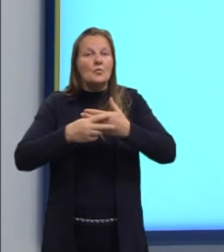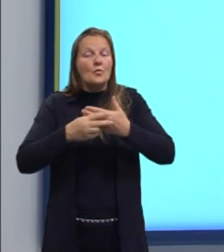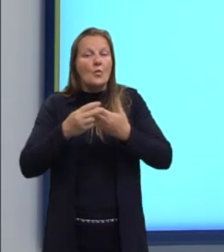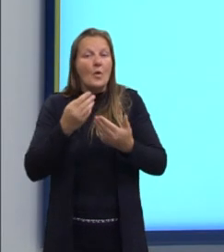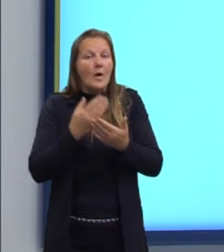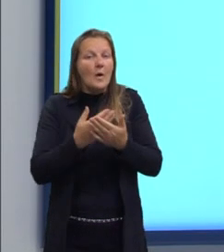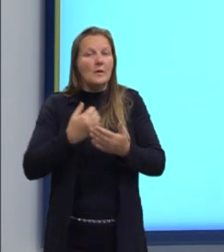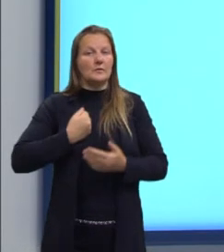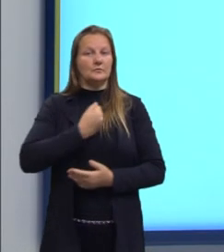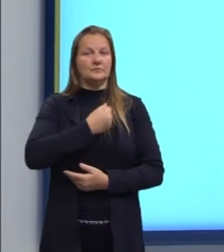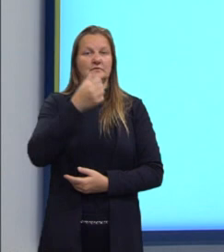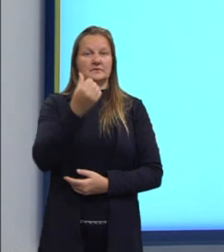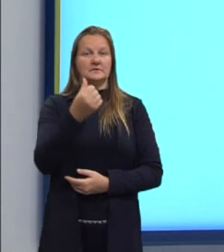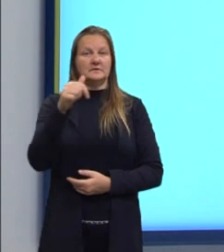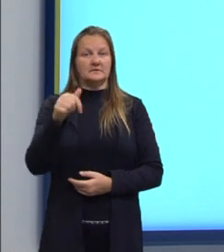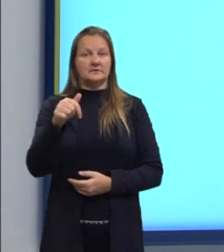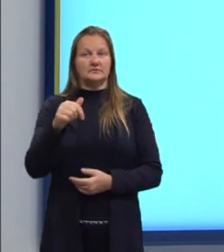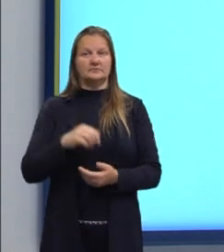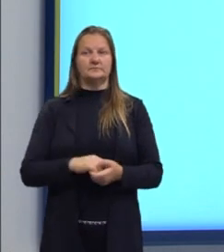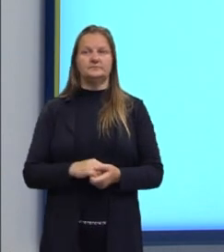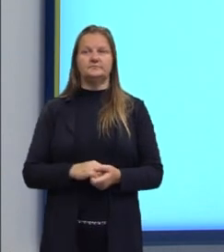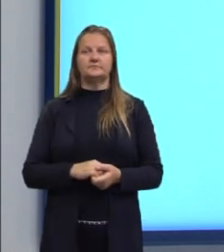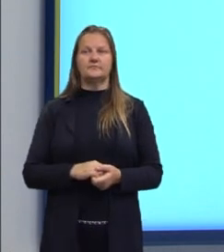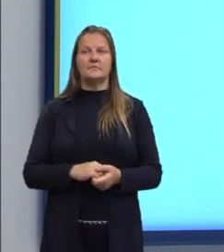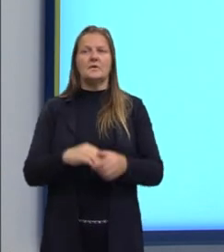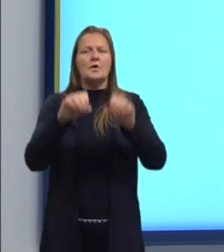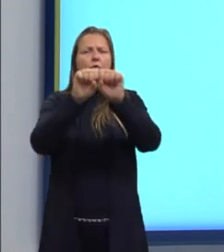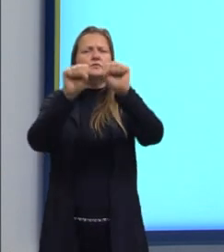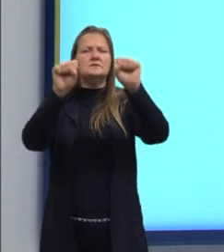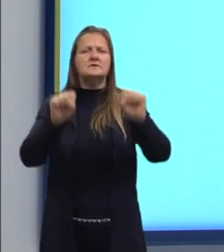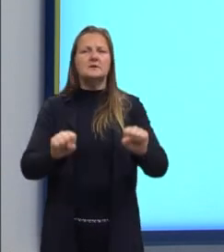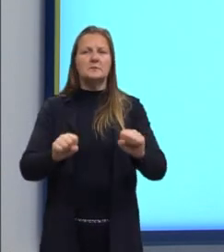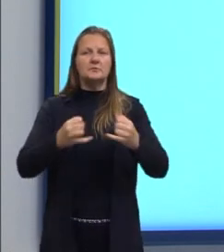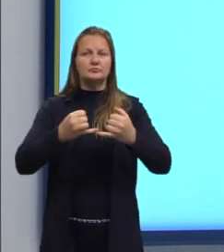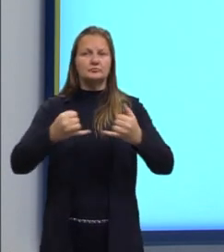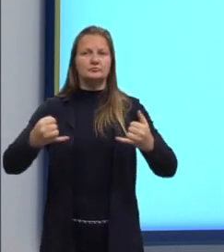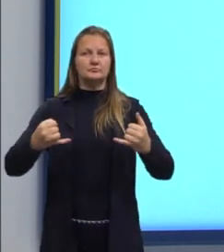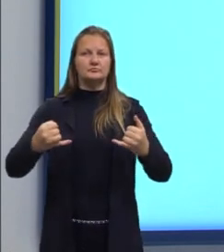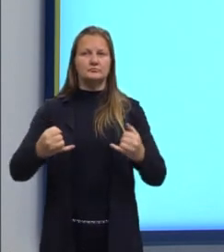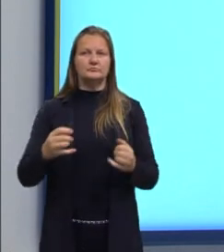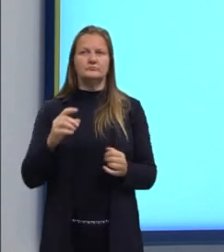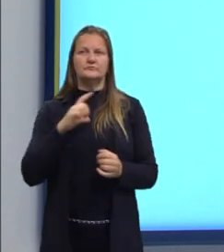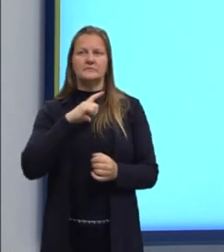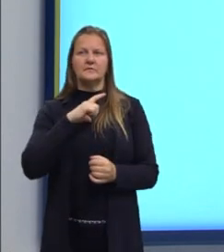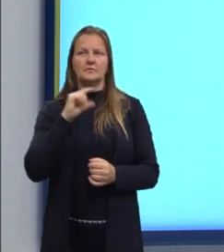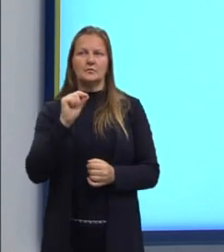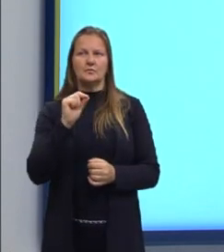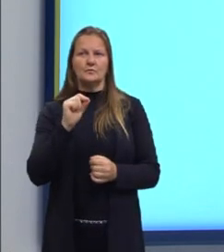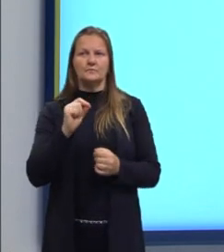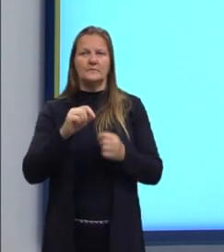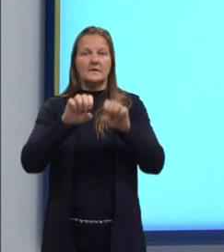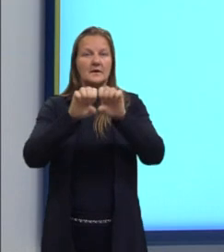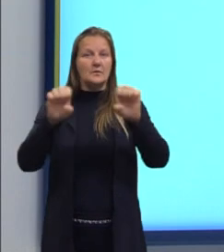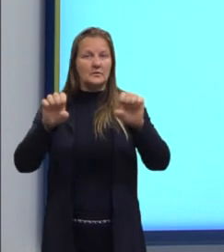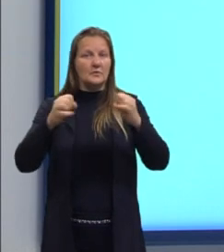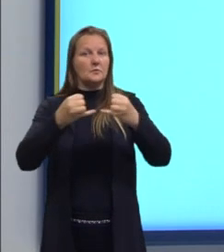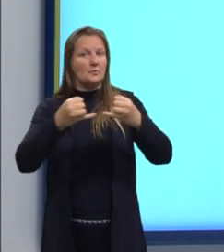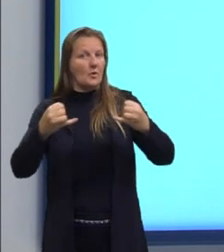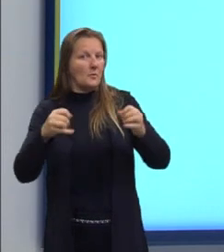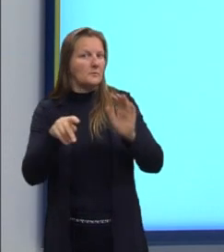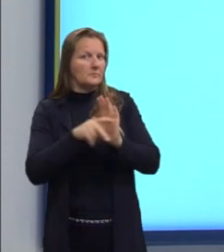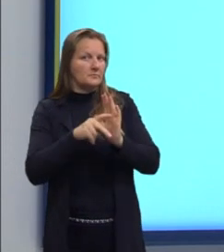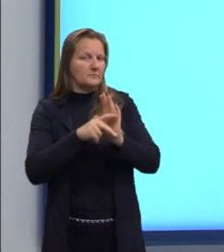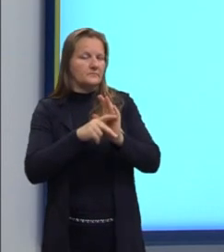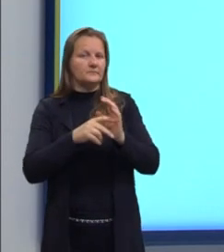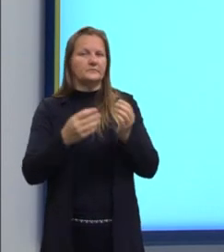67 então aqui gente o sistemas lineares eles são compostos pelas equações lineares como